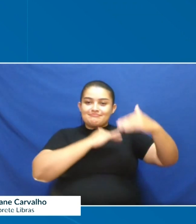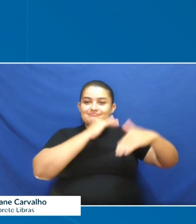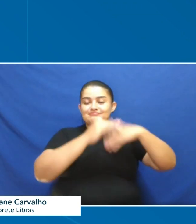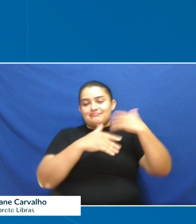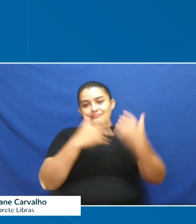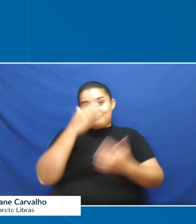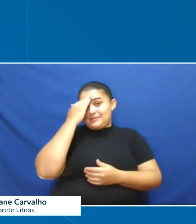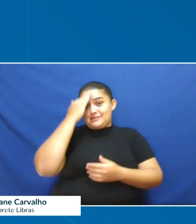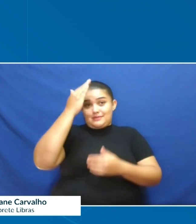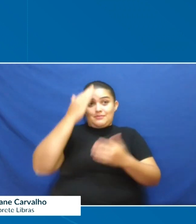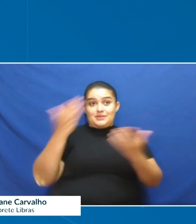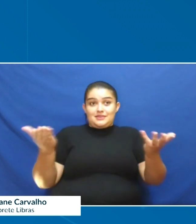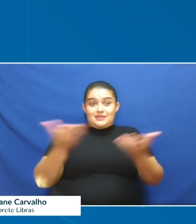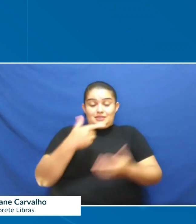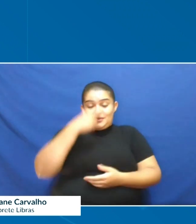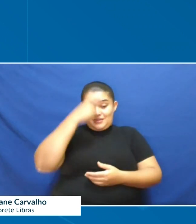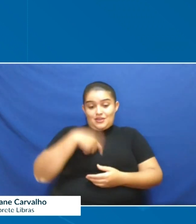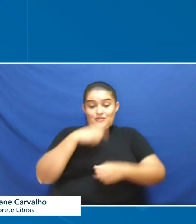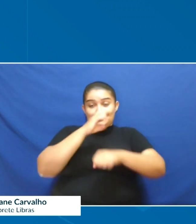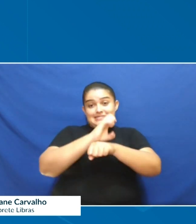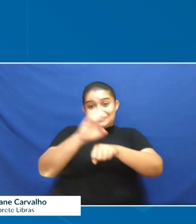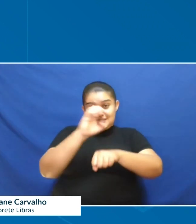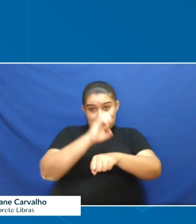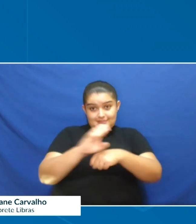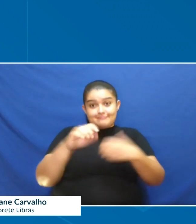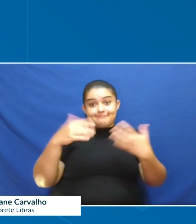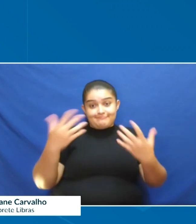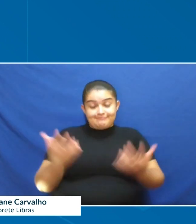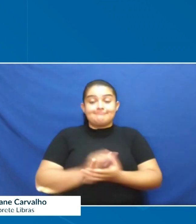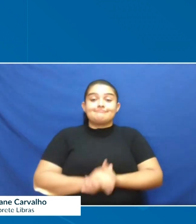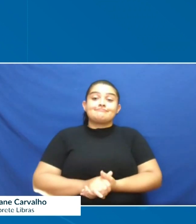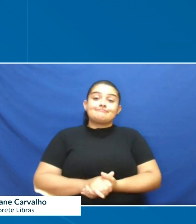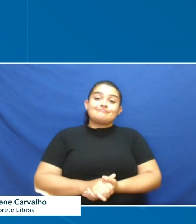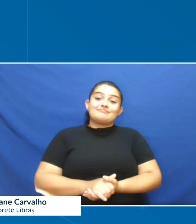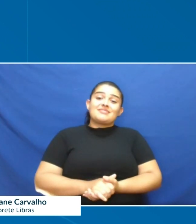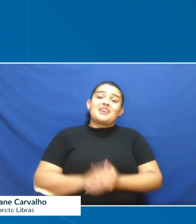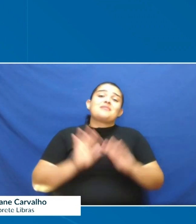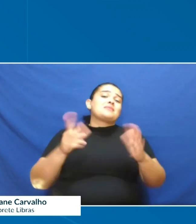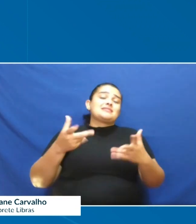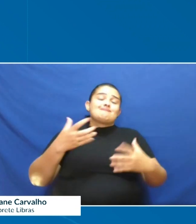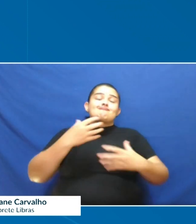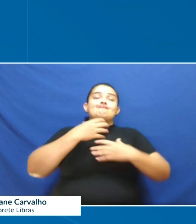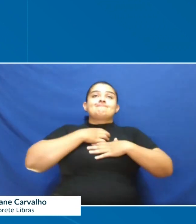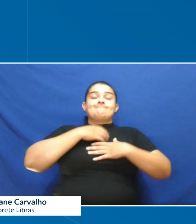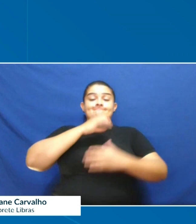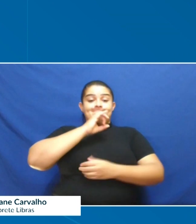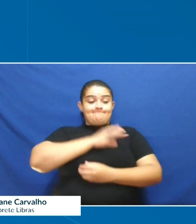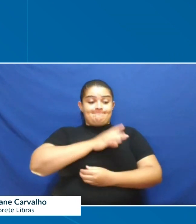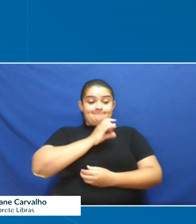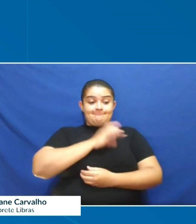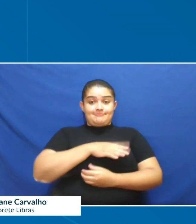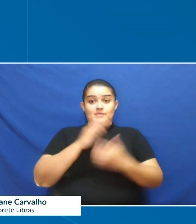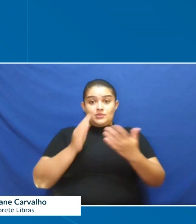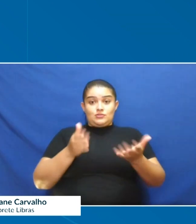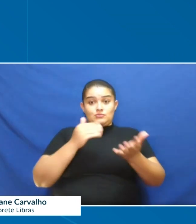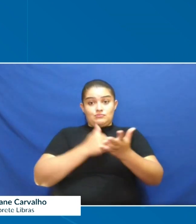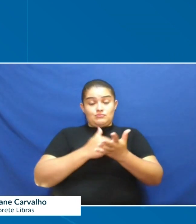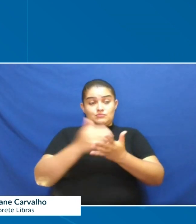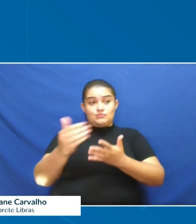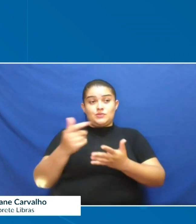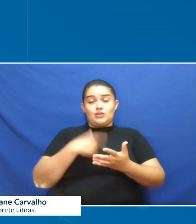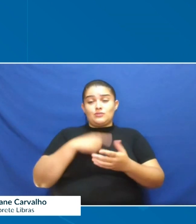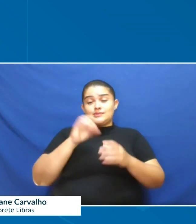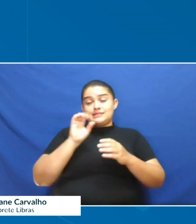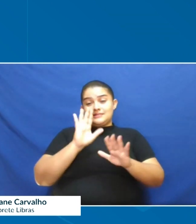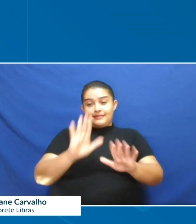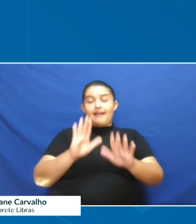não conhece nada do ambiente. A palavra era medo, porque não tinha saído e quando